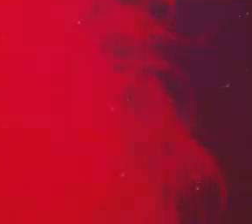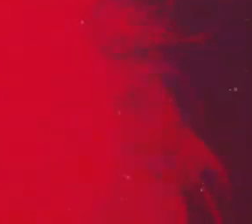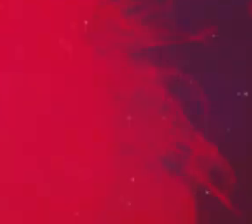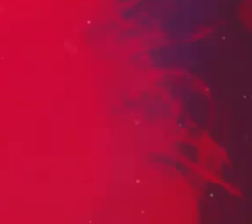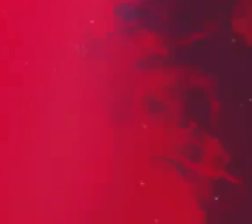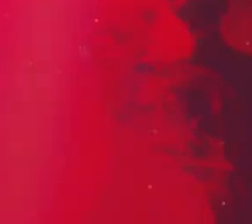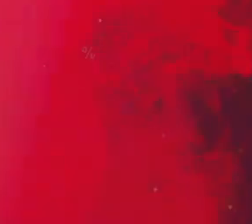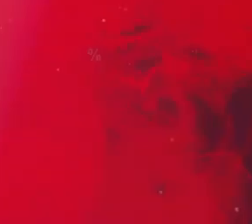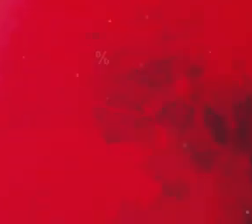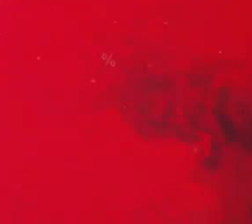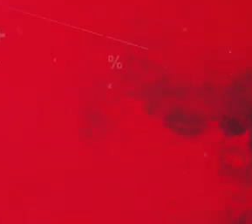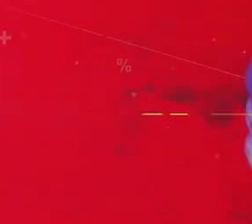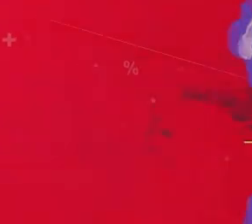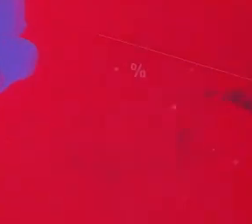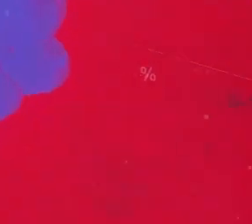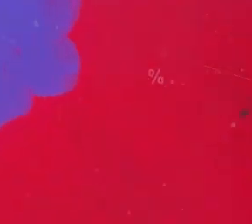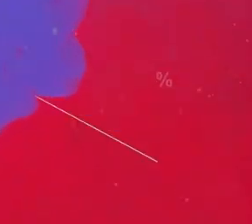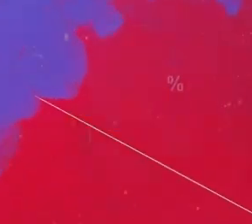Música